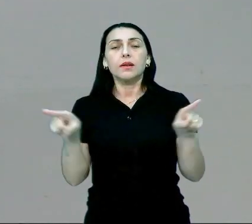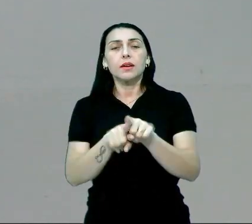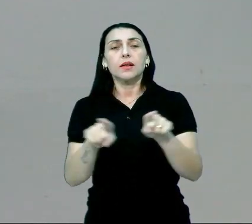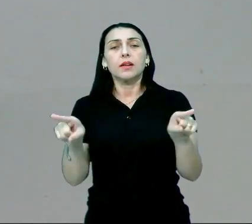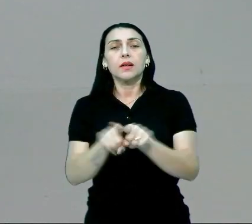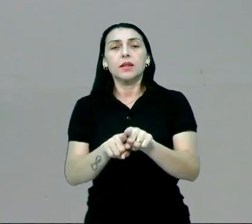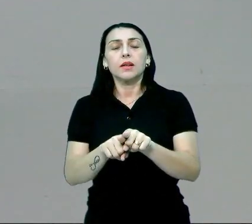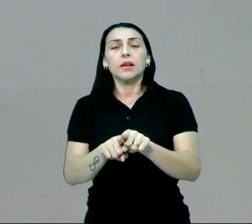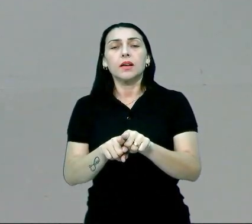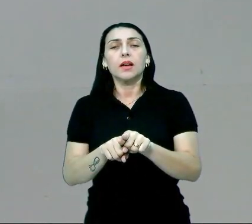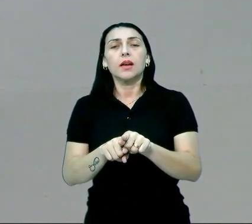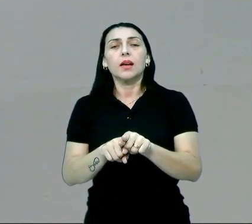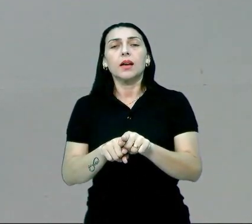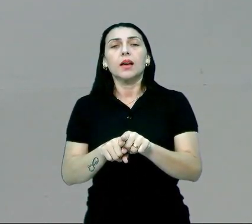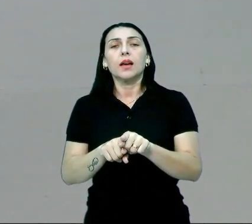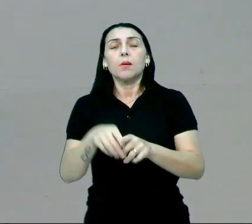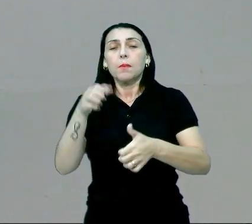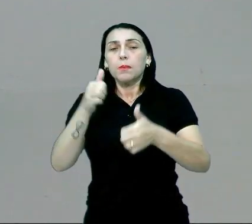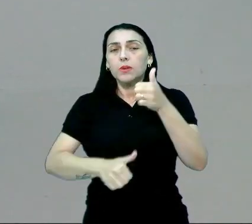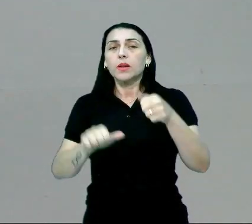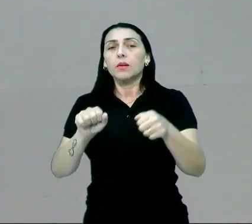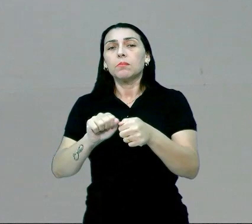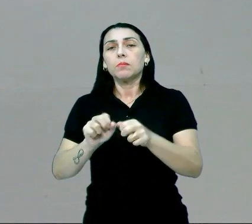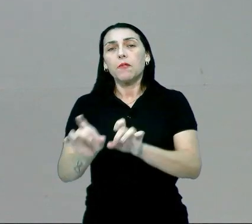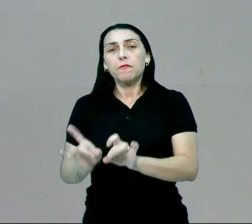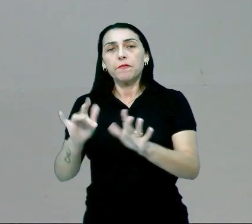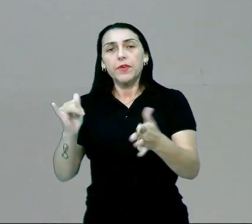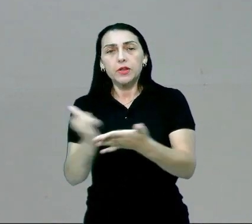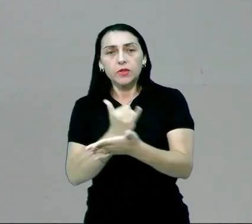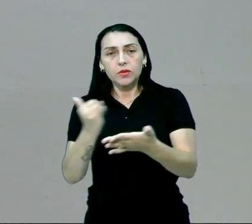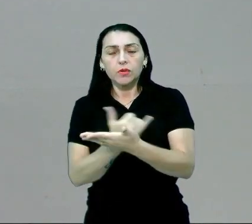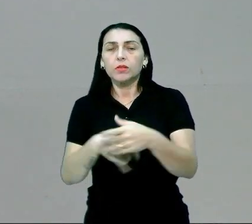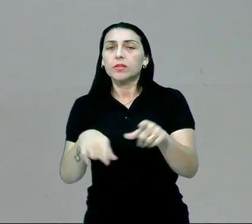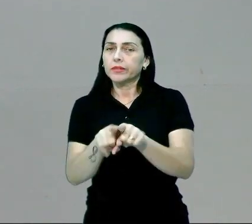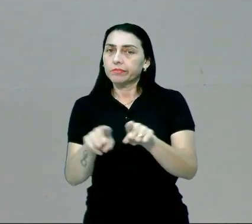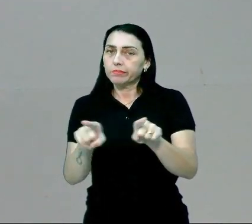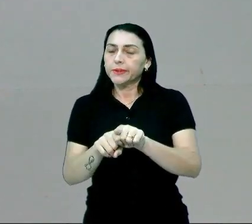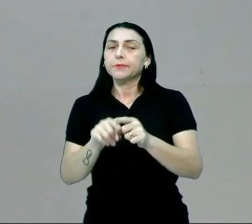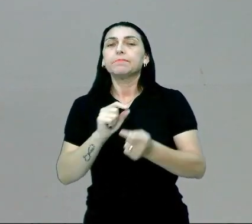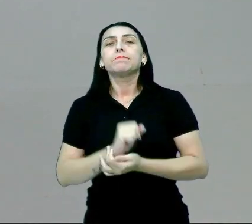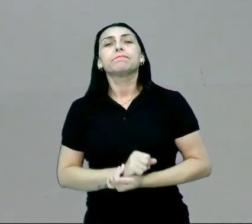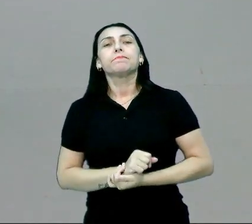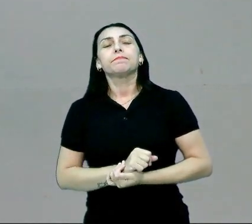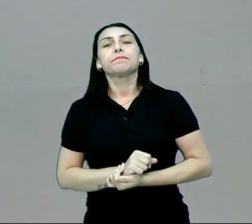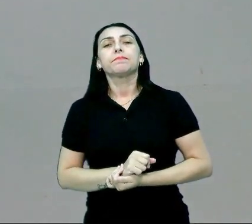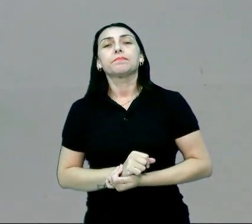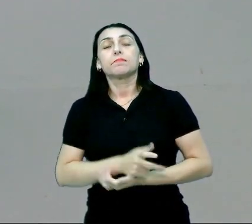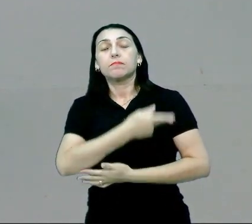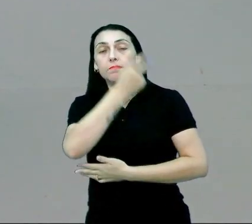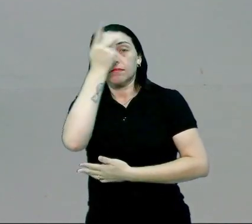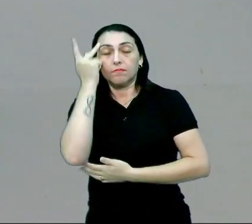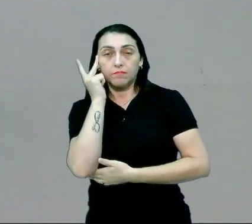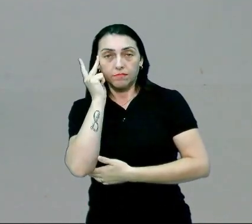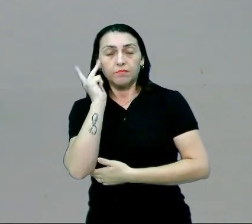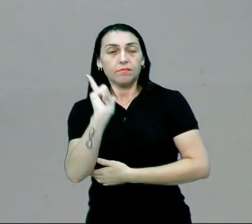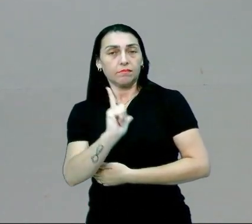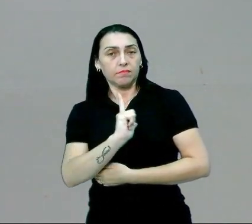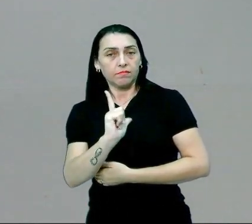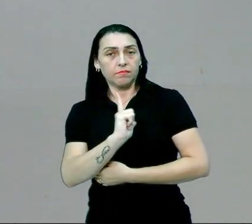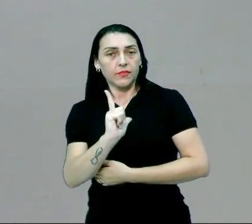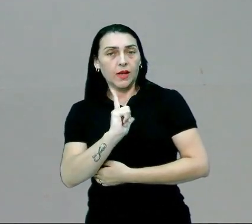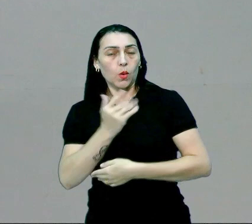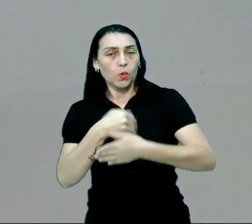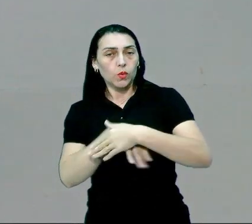a prostituição, o tráfico de drogas, dentre outras mazelas sociais. E as pessoas elas têm